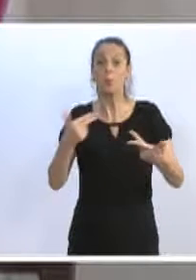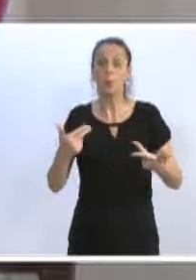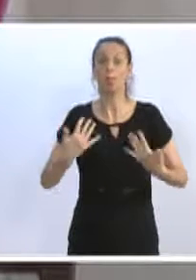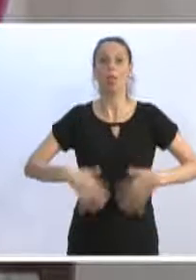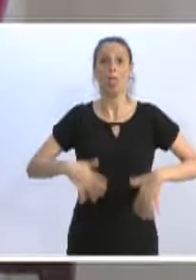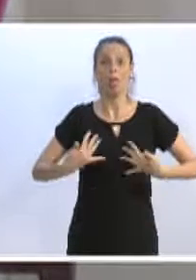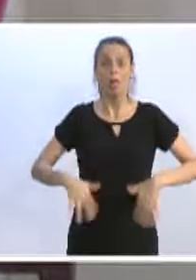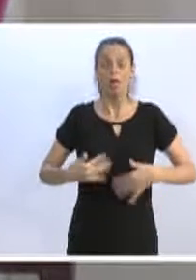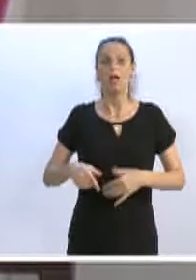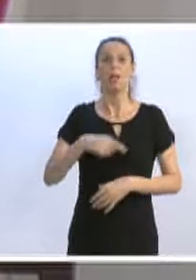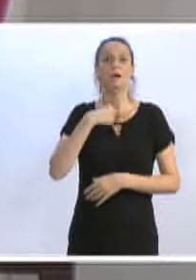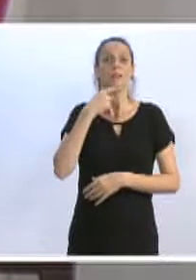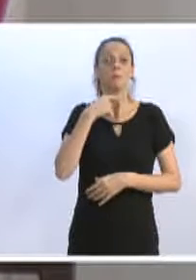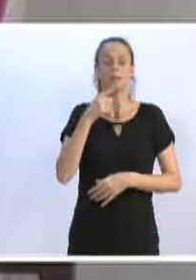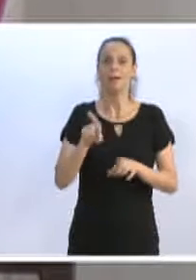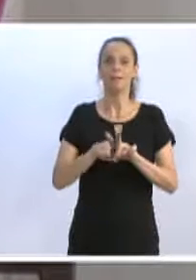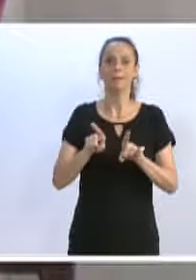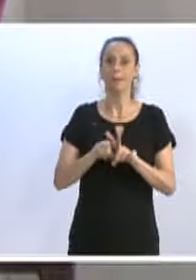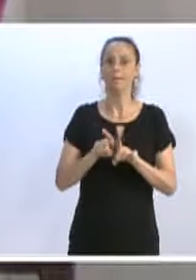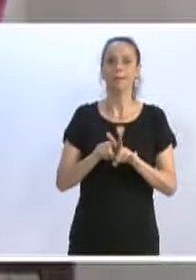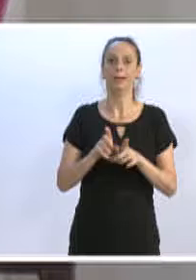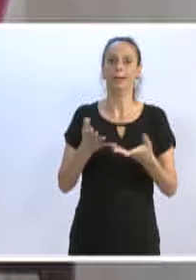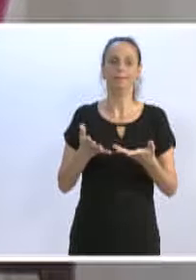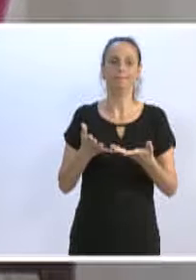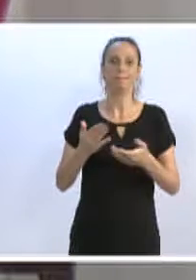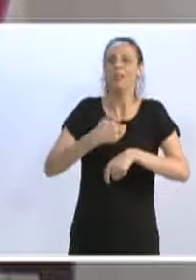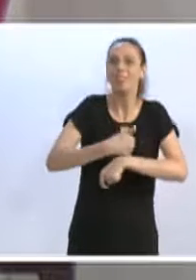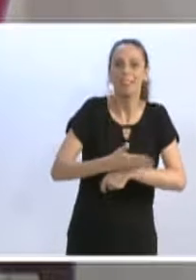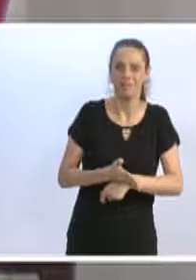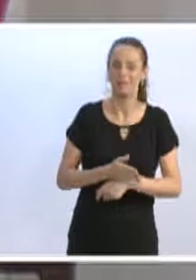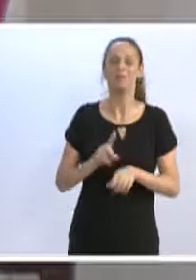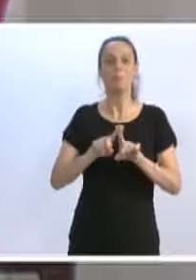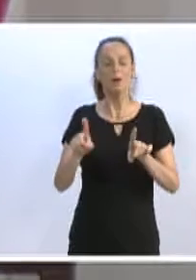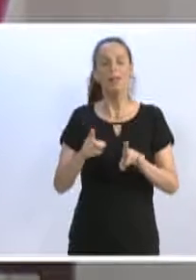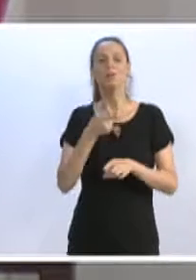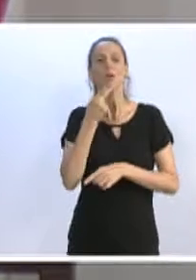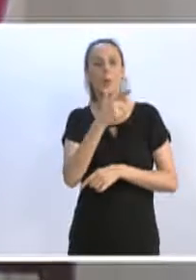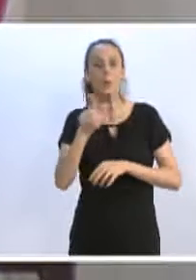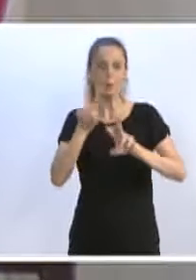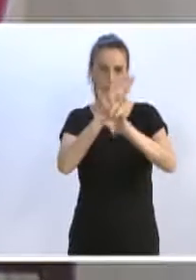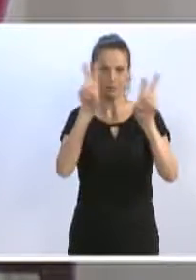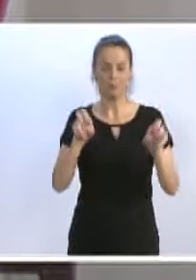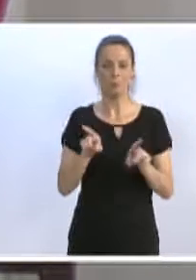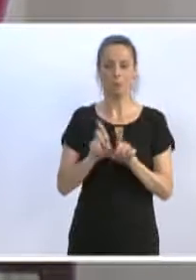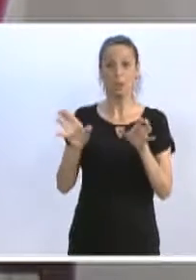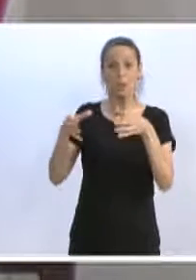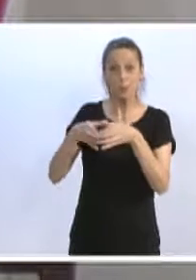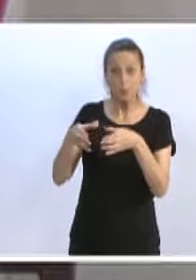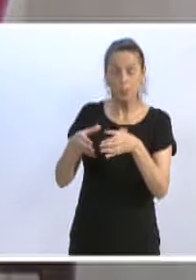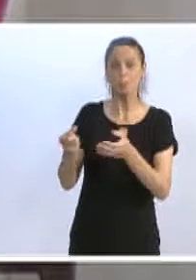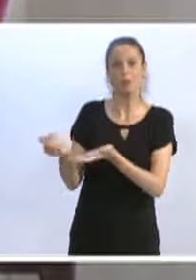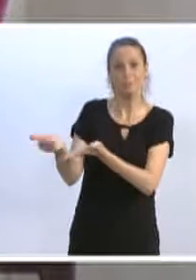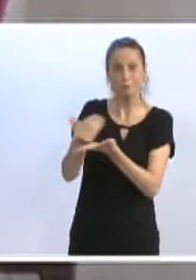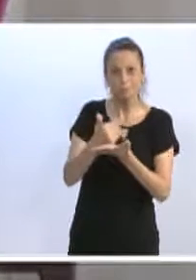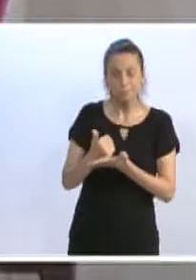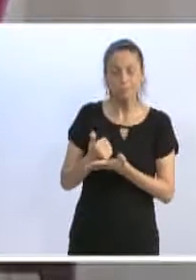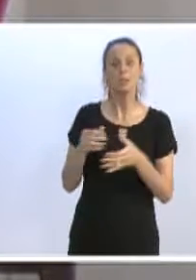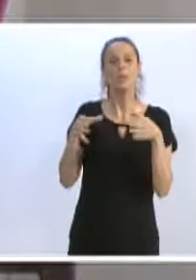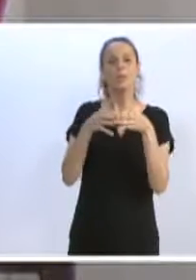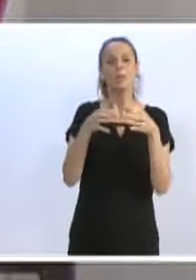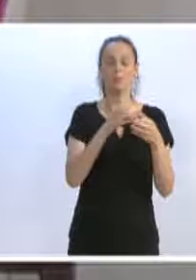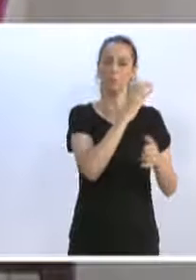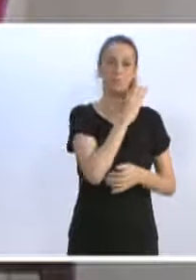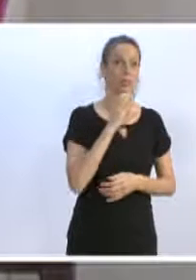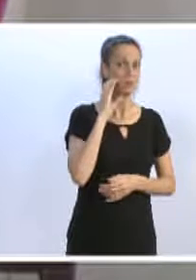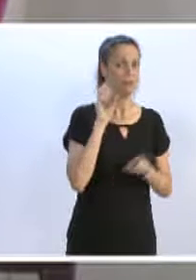concluídos nossa fala eu queria falar do mutirão do procon queria parabenizar a pessoa do sexo assim toda a equipe do do